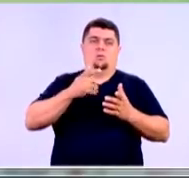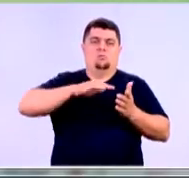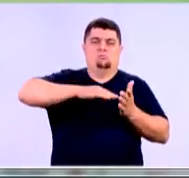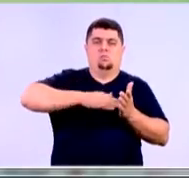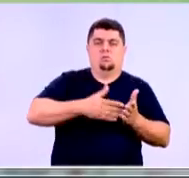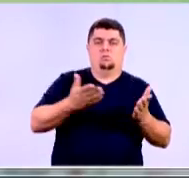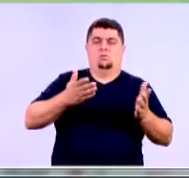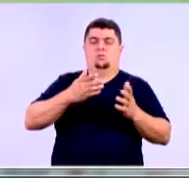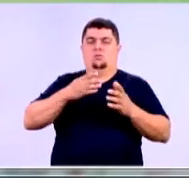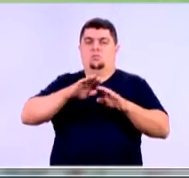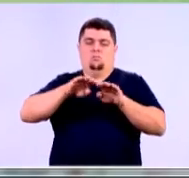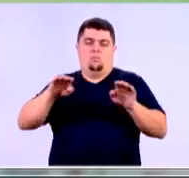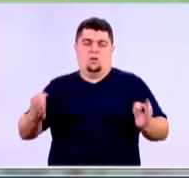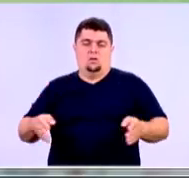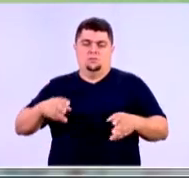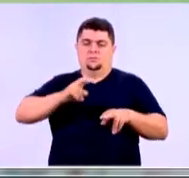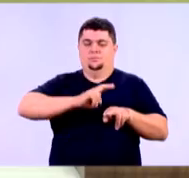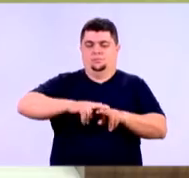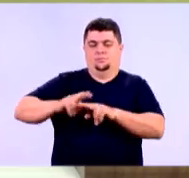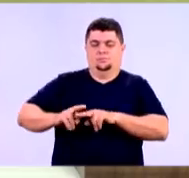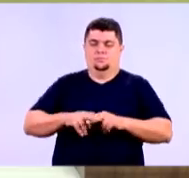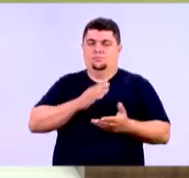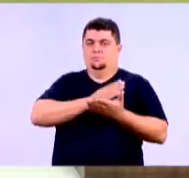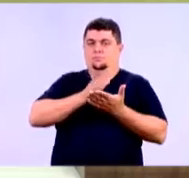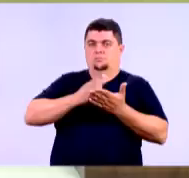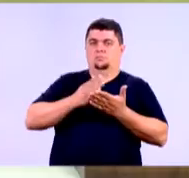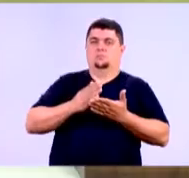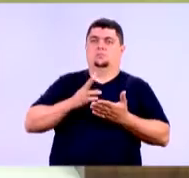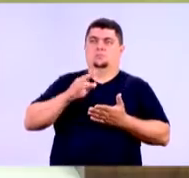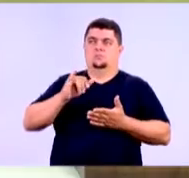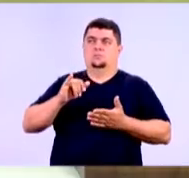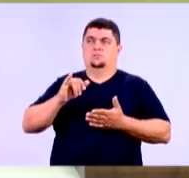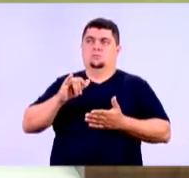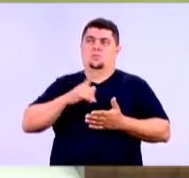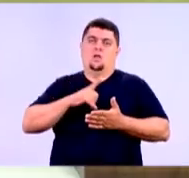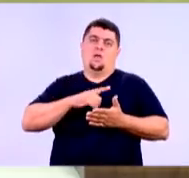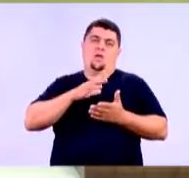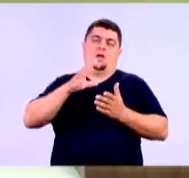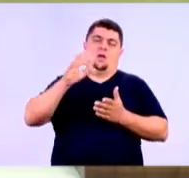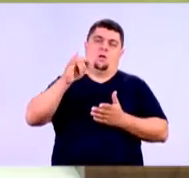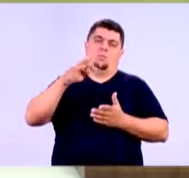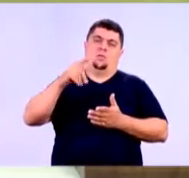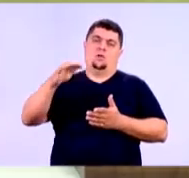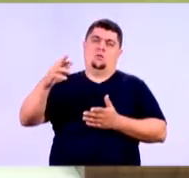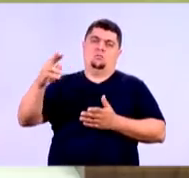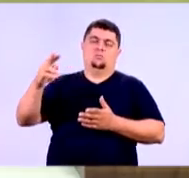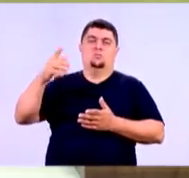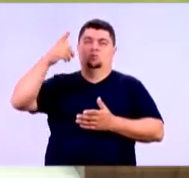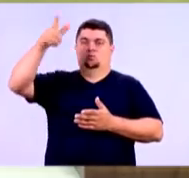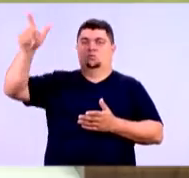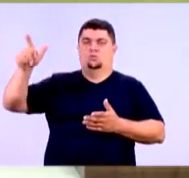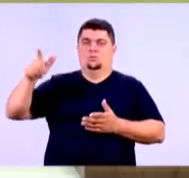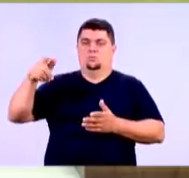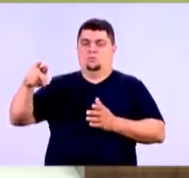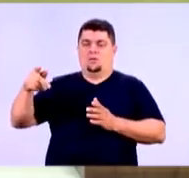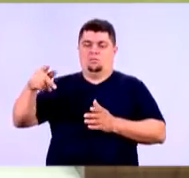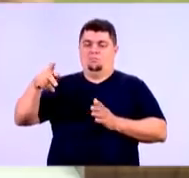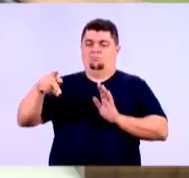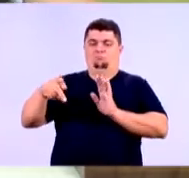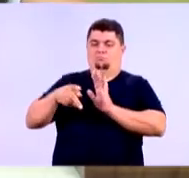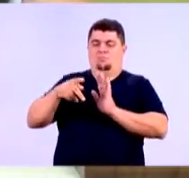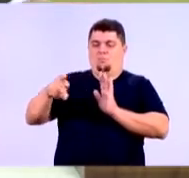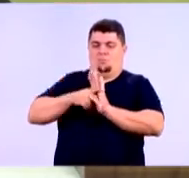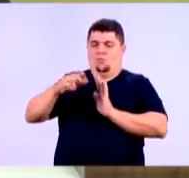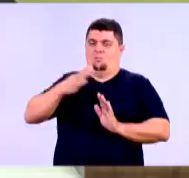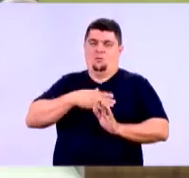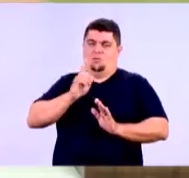ela comprou as mesas, as cadeiras financiadas. Então, tudo isso é capital de terceiro, porque ela ainda não pagou, não é dela ainda. É o capital de